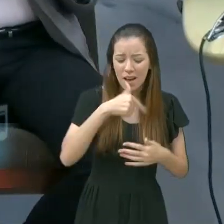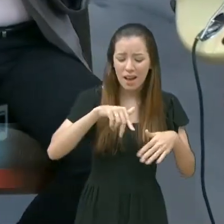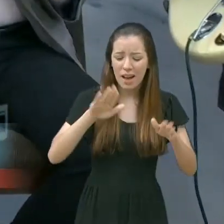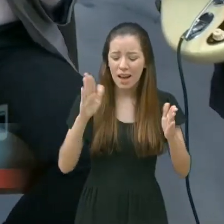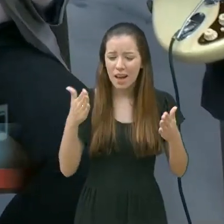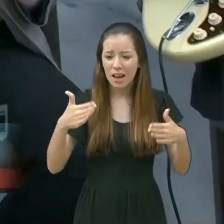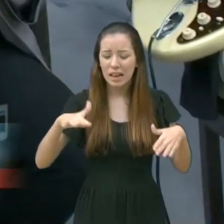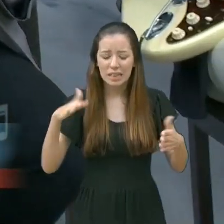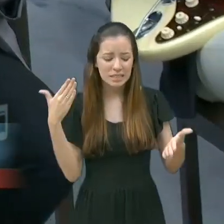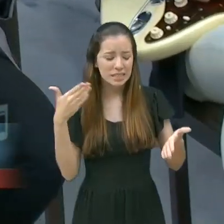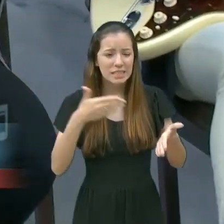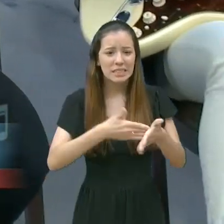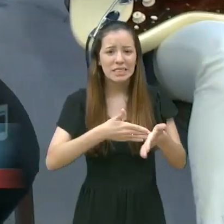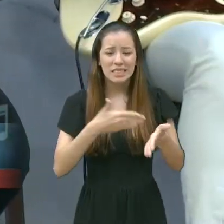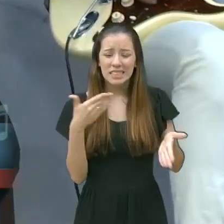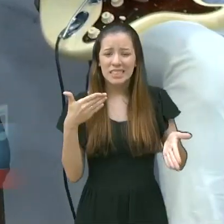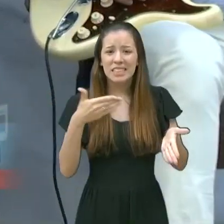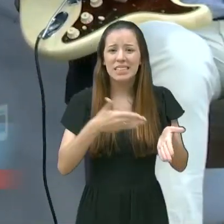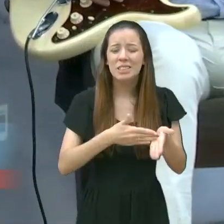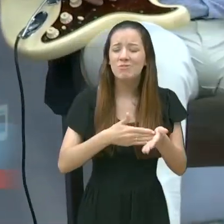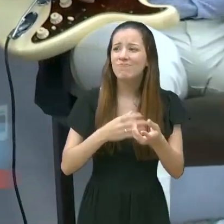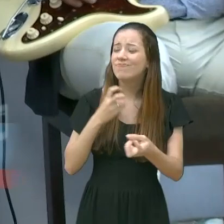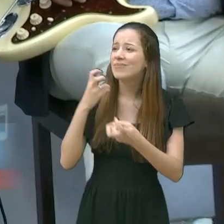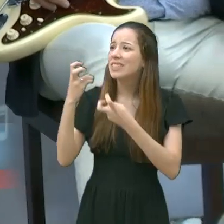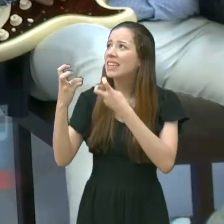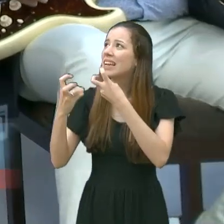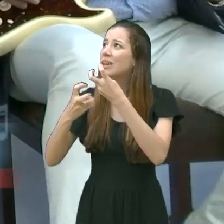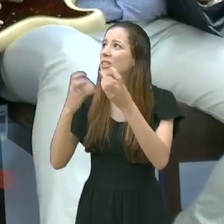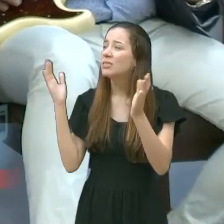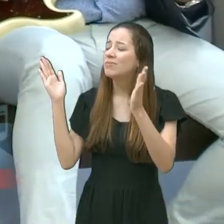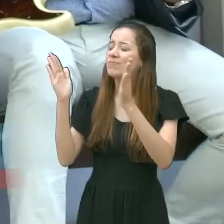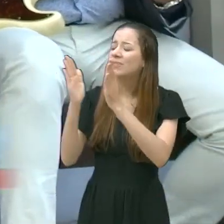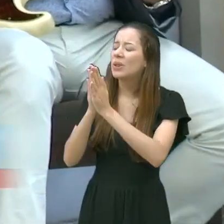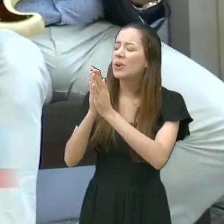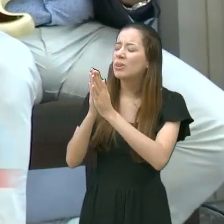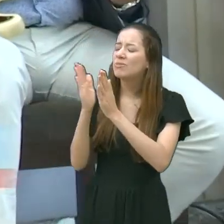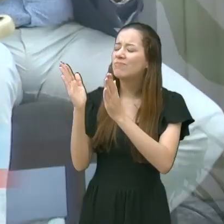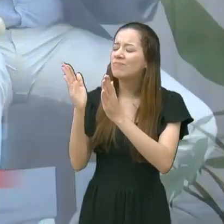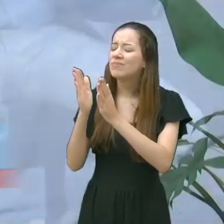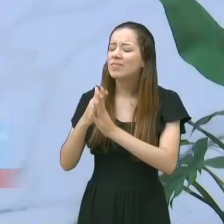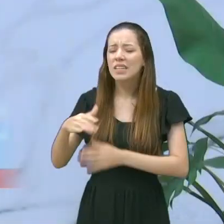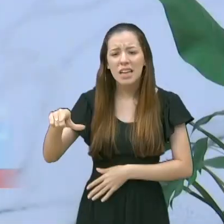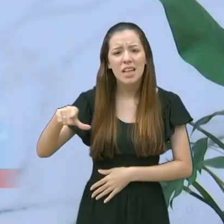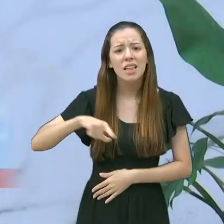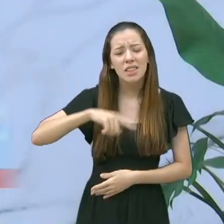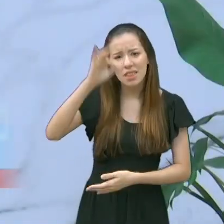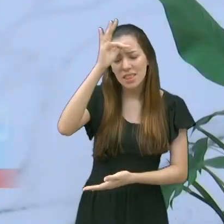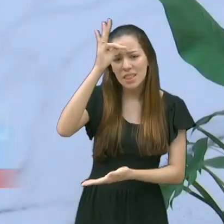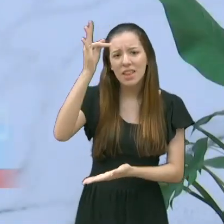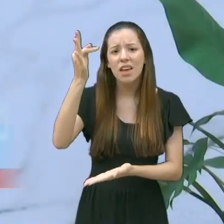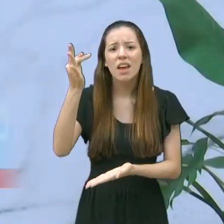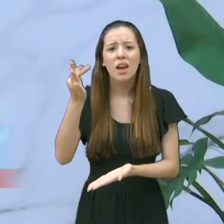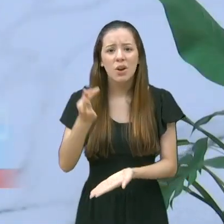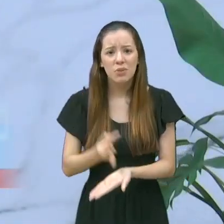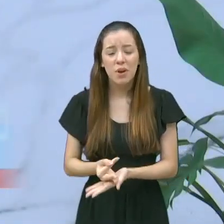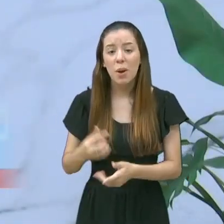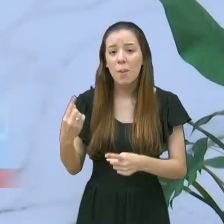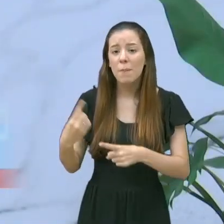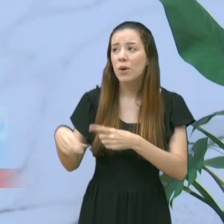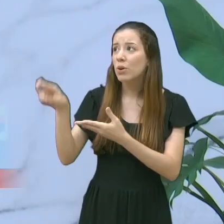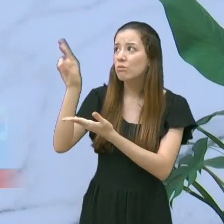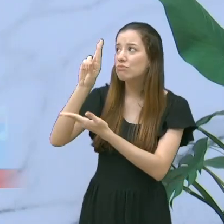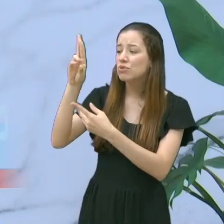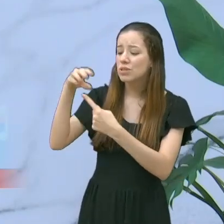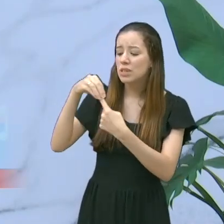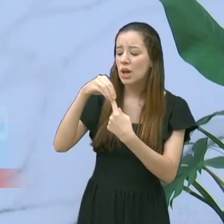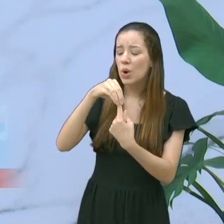não puder atravessar, chame esse nome com fé, só